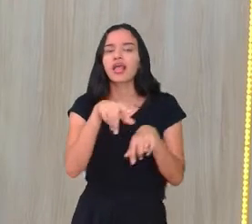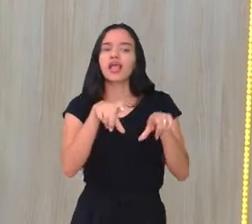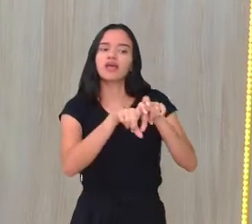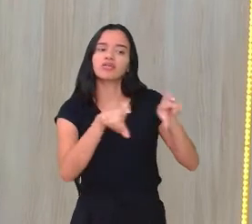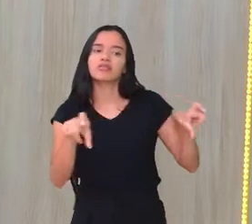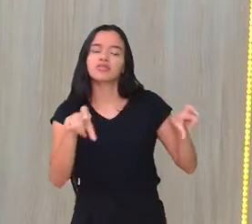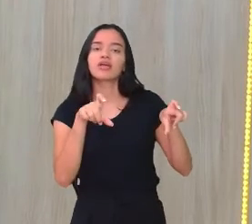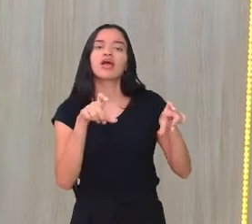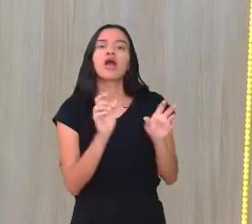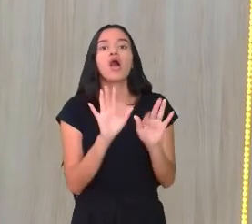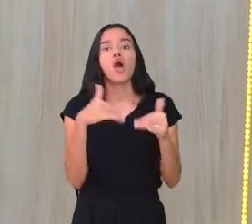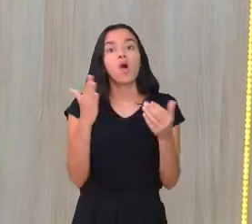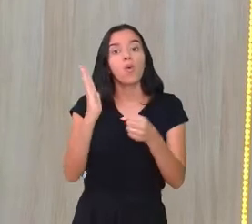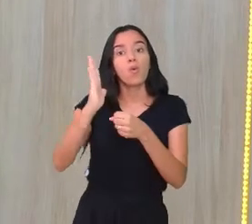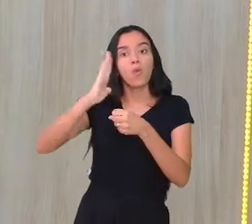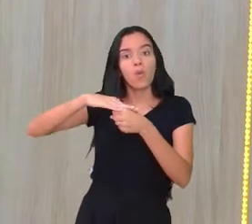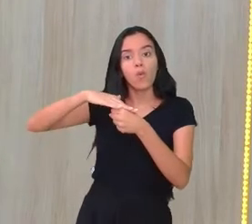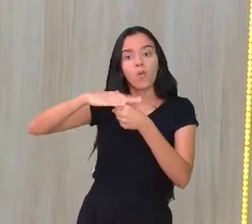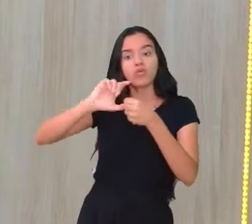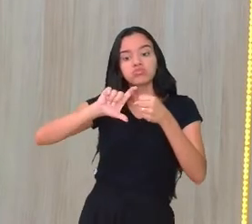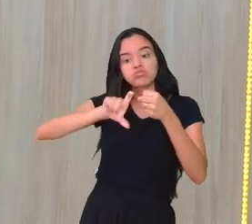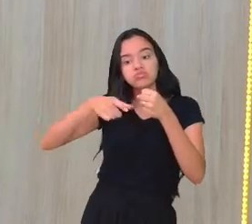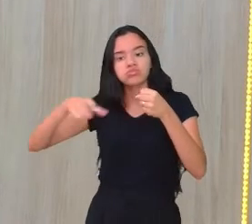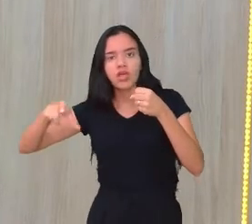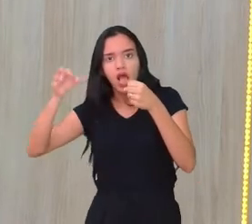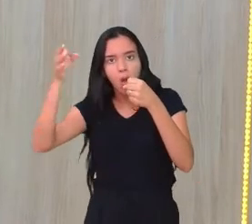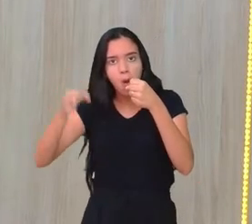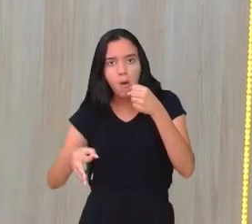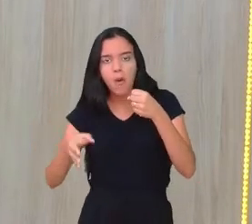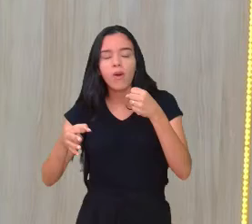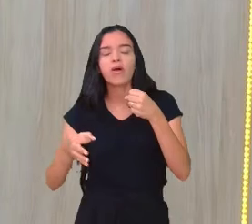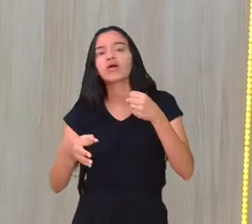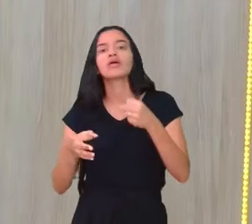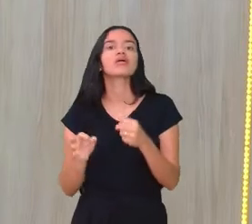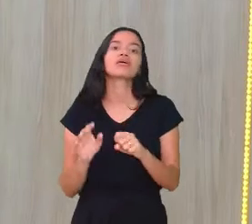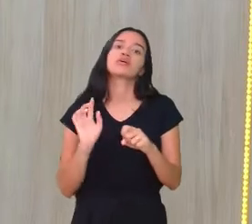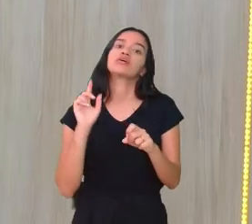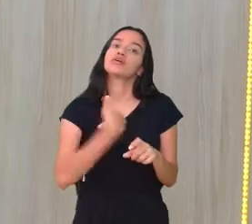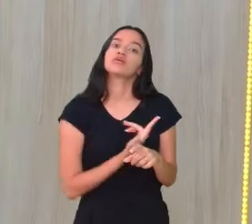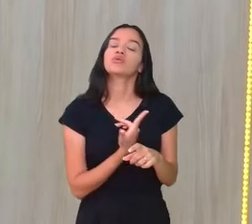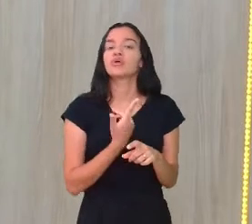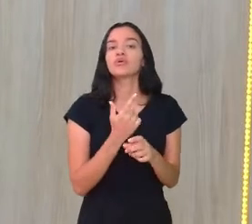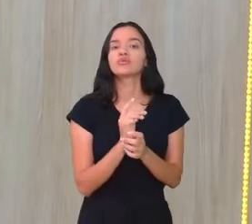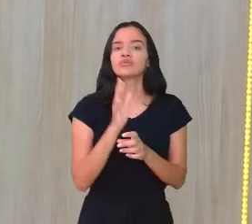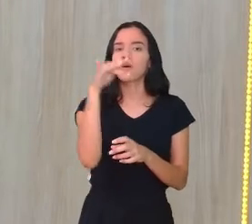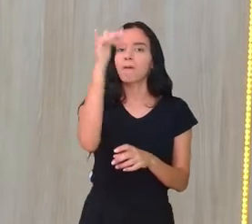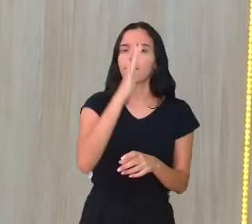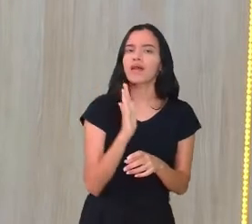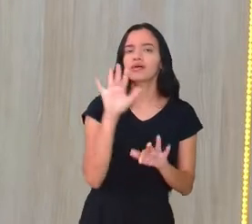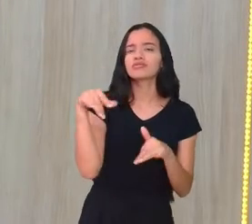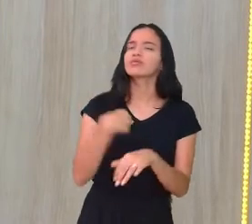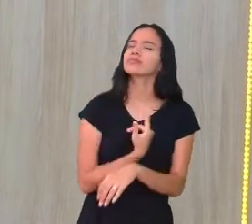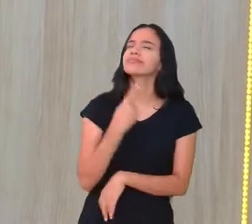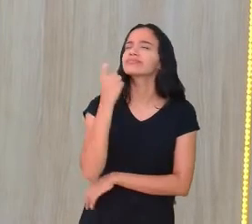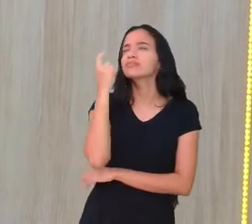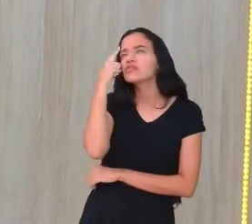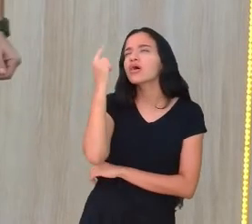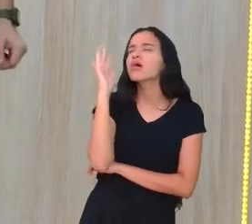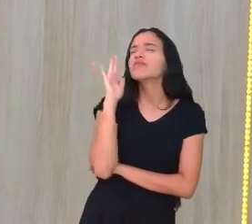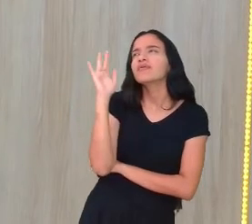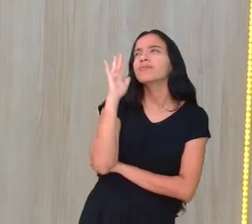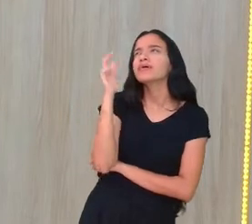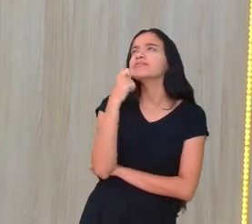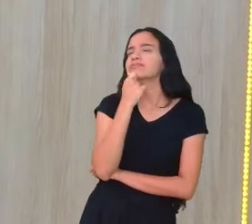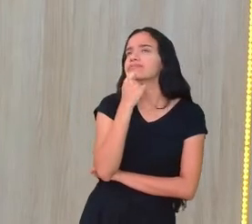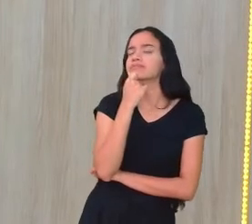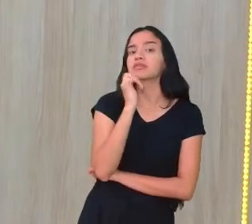O esgoto ele está bem canalizado na nossa cidade, né? No nosso Brasil, né? Se a gente parar para pensar, vamos refletir numa